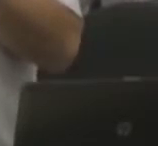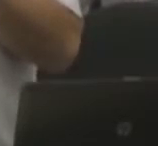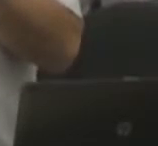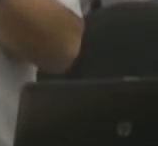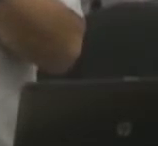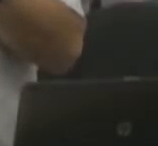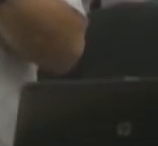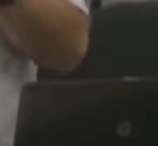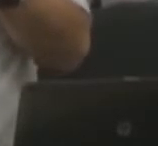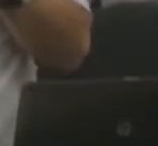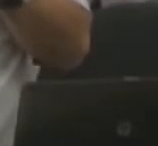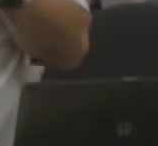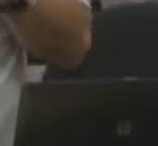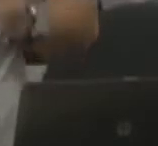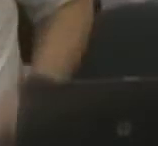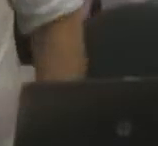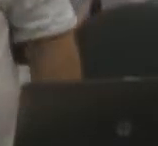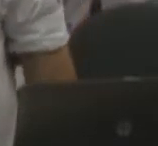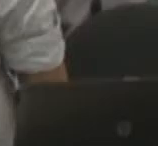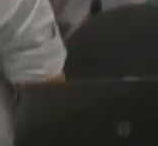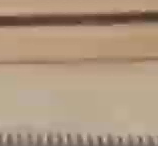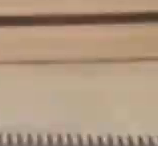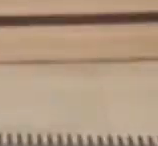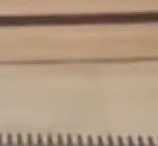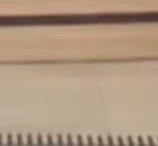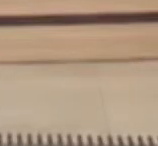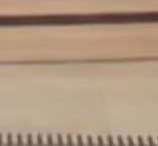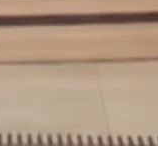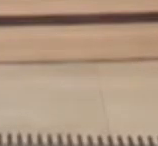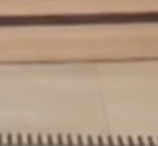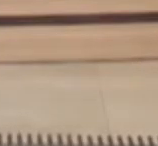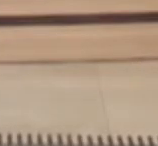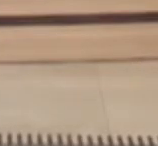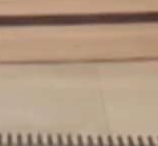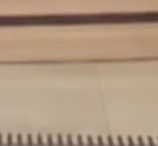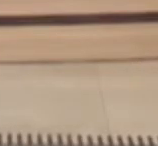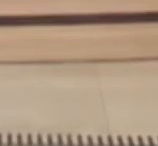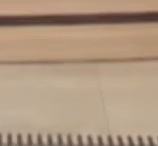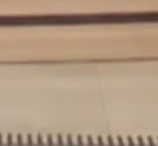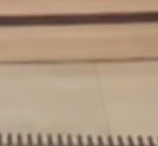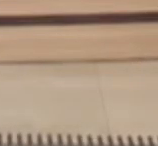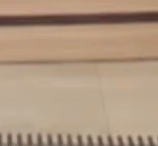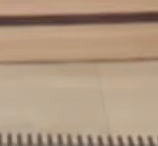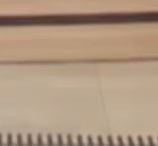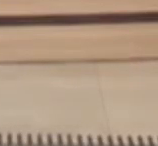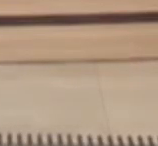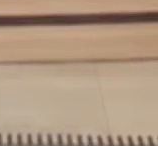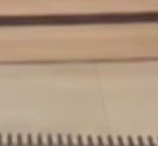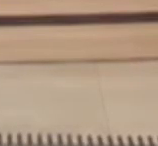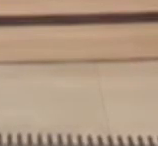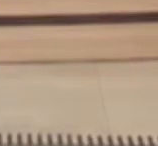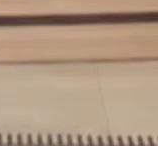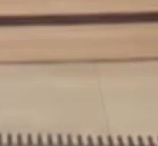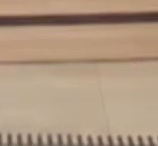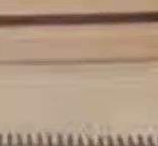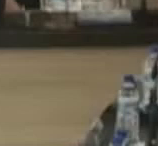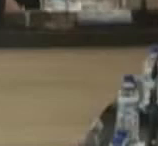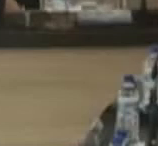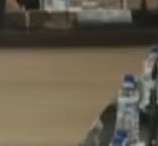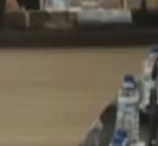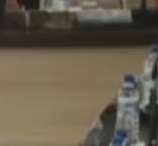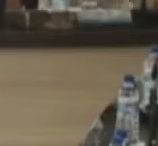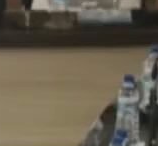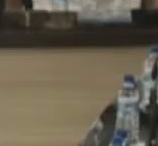virtude do adiantado da ordem. A dispensa tem que ser consultada os líderes dos blocos, e eu consulto o vereador Wilson